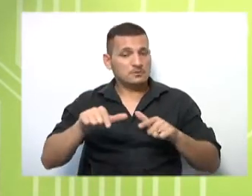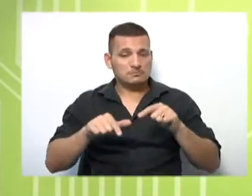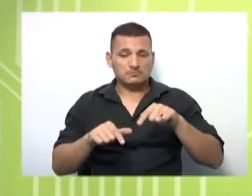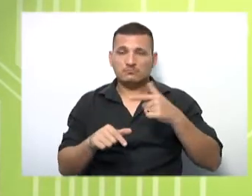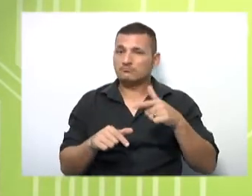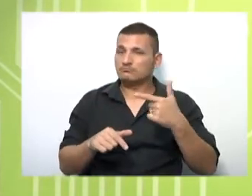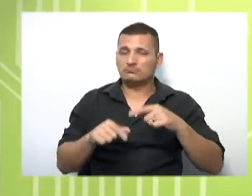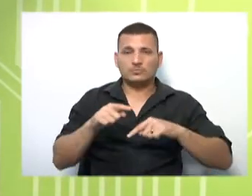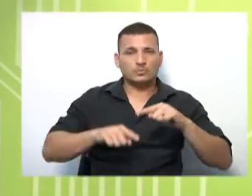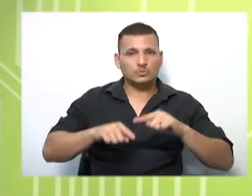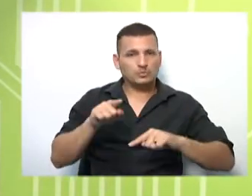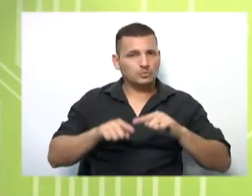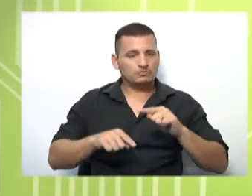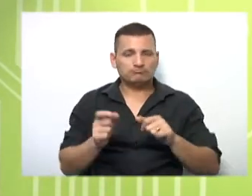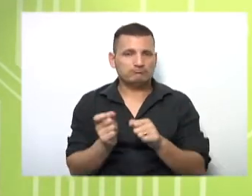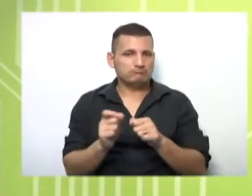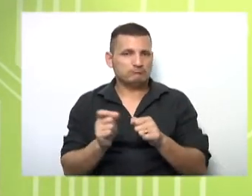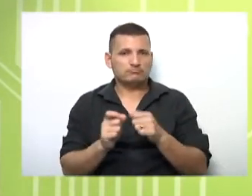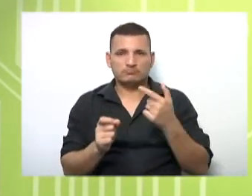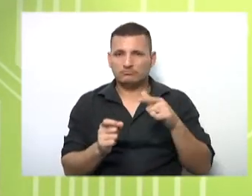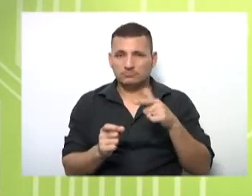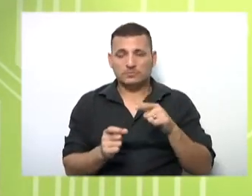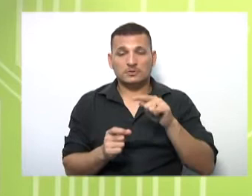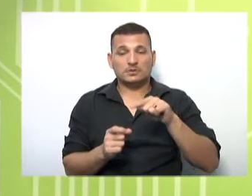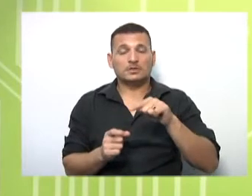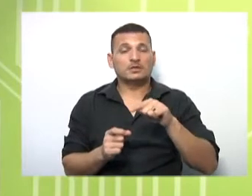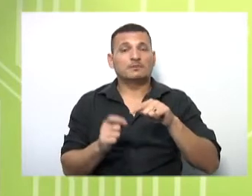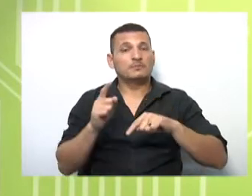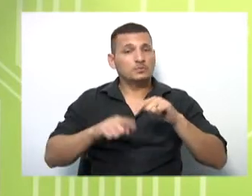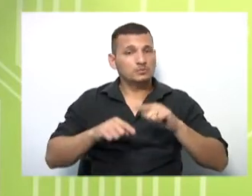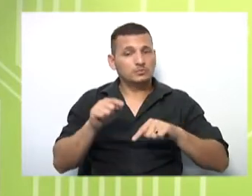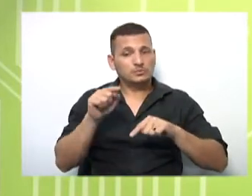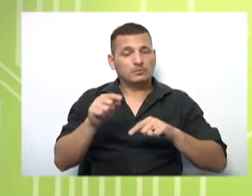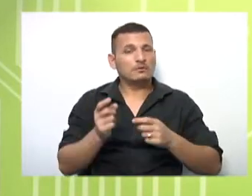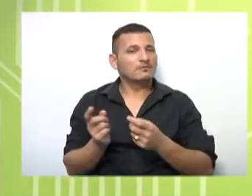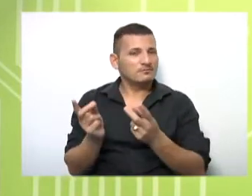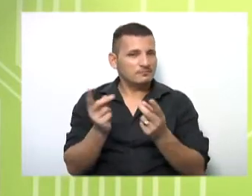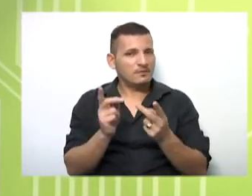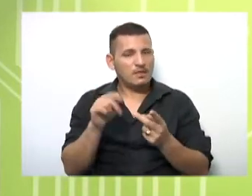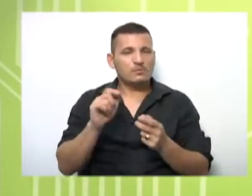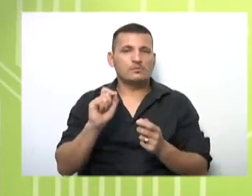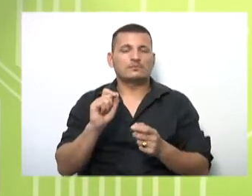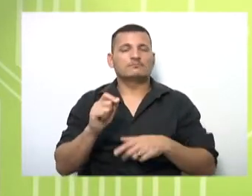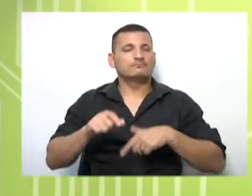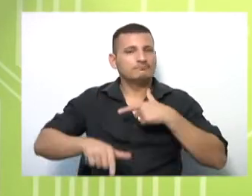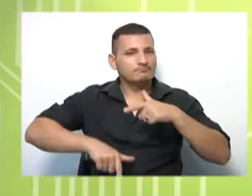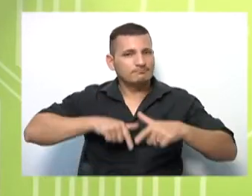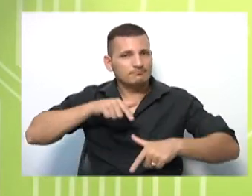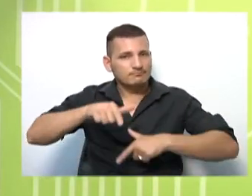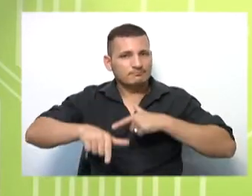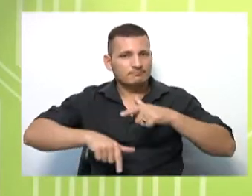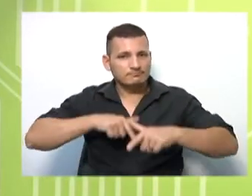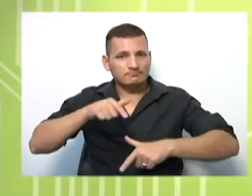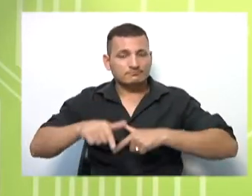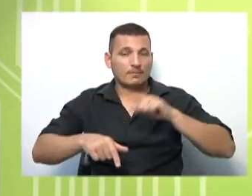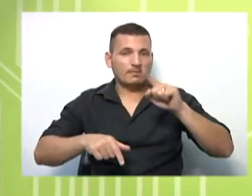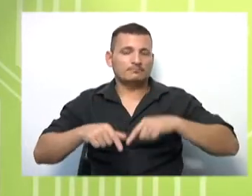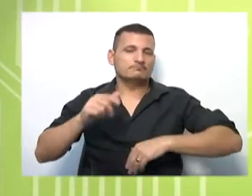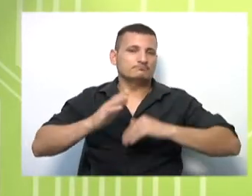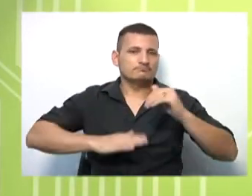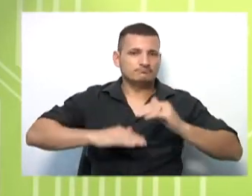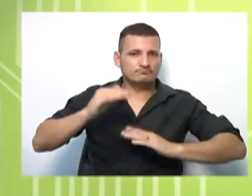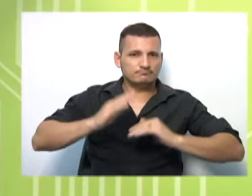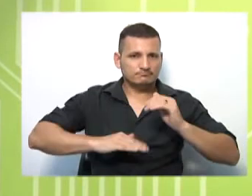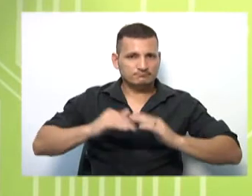um determinado produto. O produto que ela comercializa é o serviço, ok? Então, são profissionais de